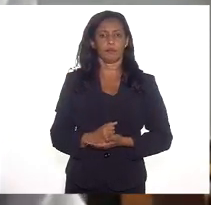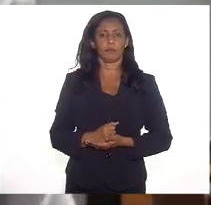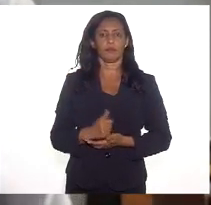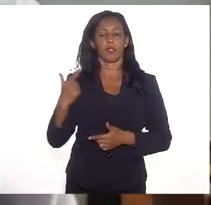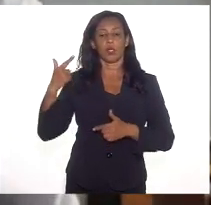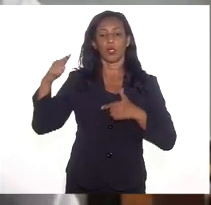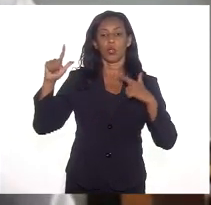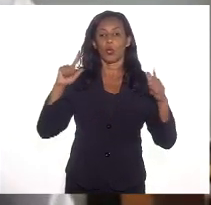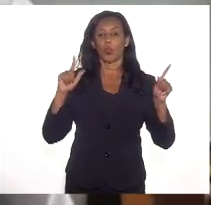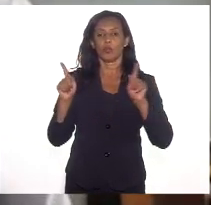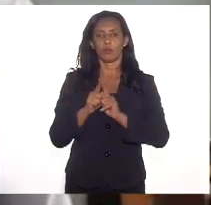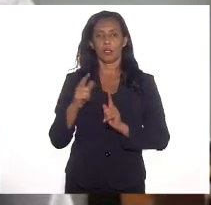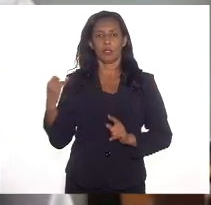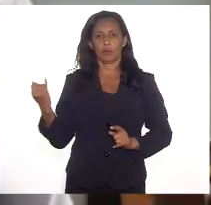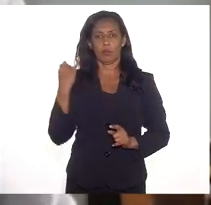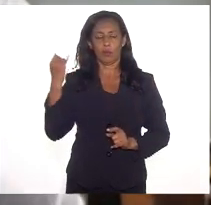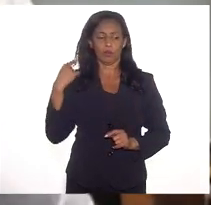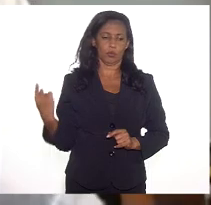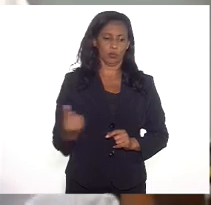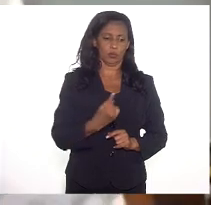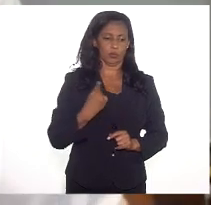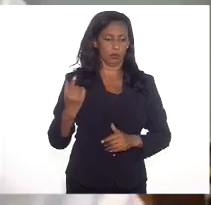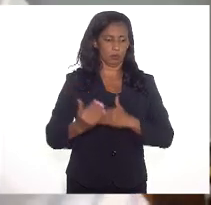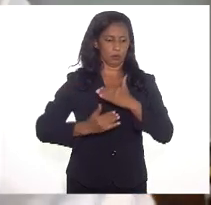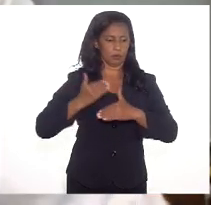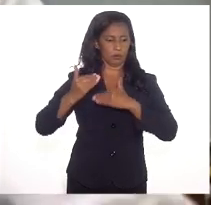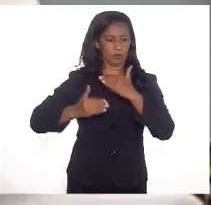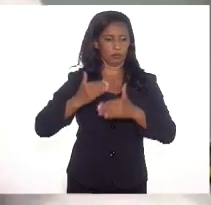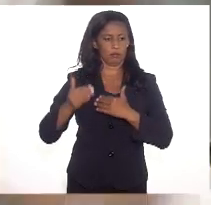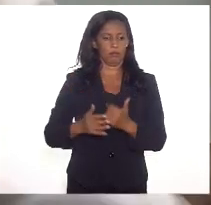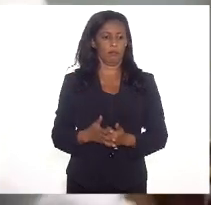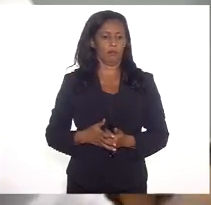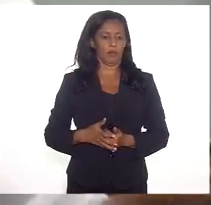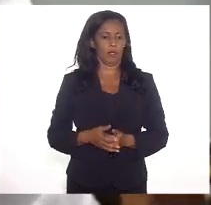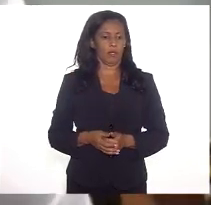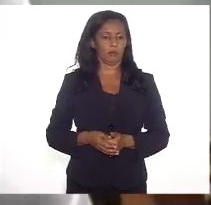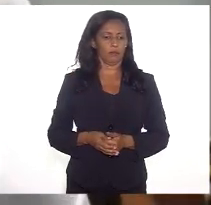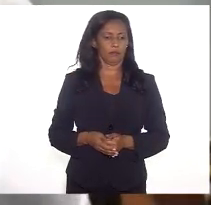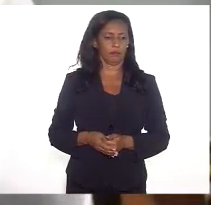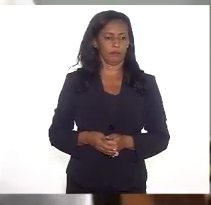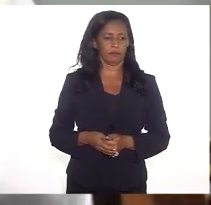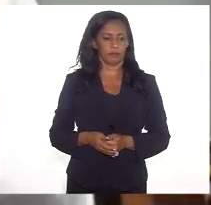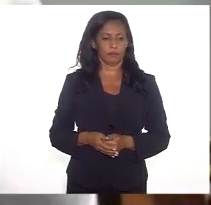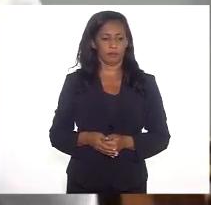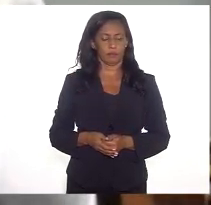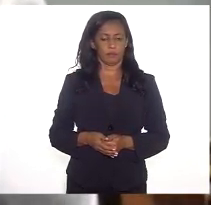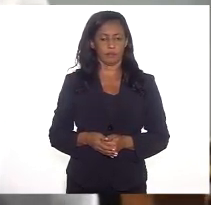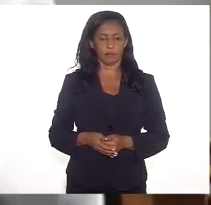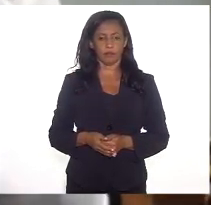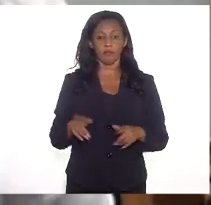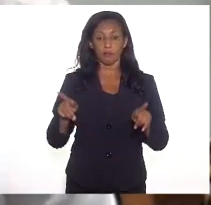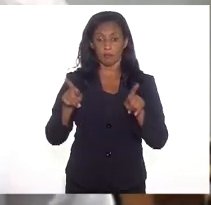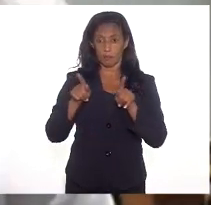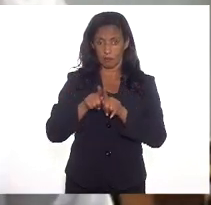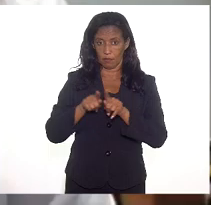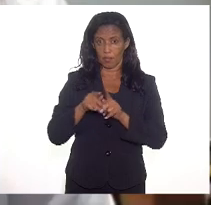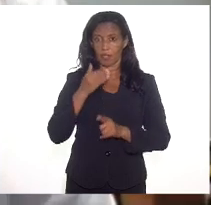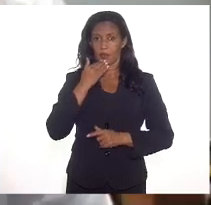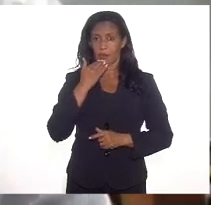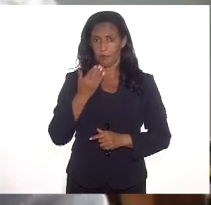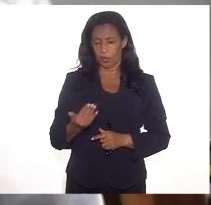é papel nosso e a gente já vem desenvolvendo. E aproveito, dialogando agora diretamente com Vossa Excelência, que também é uma pauta